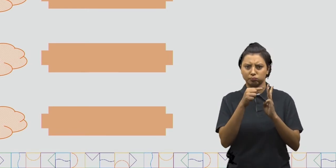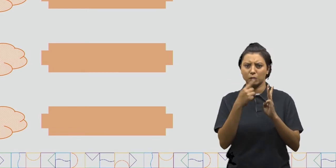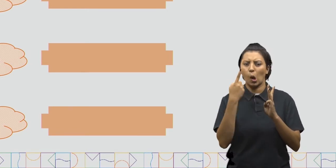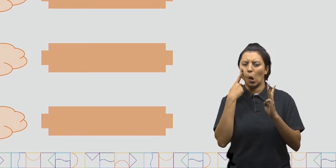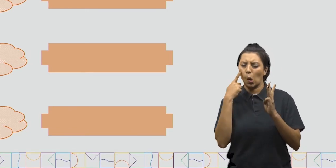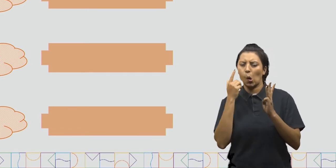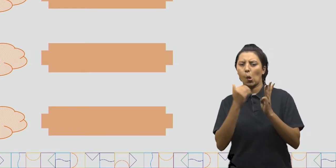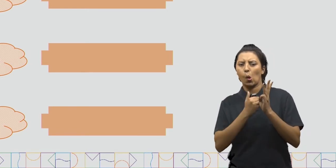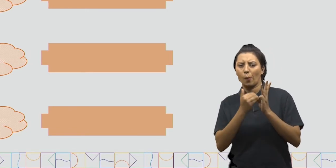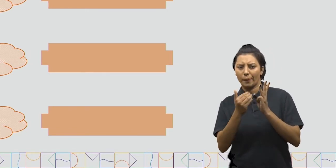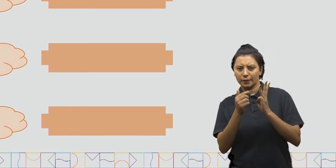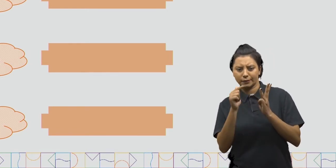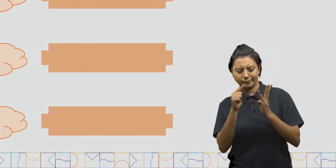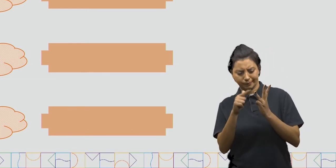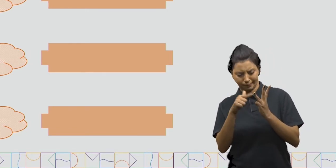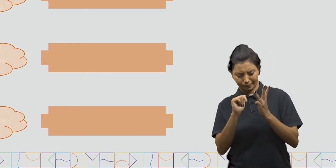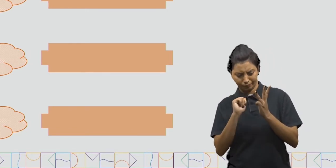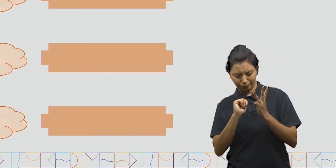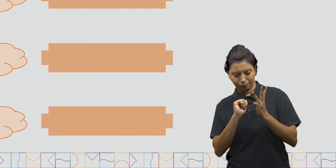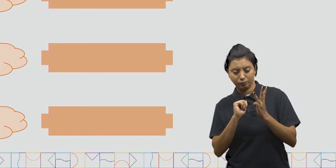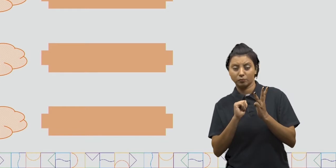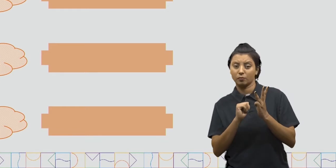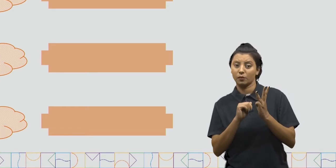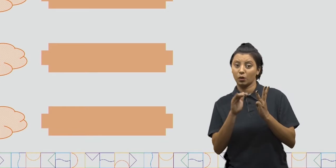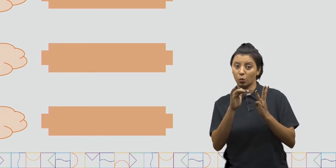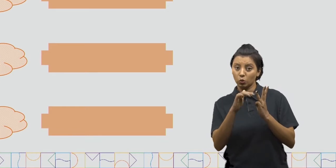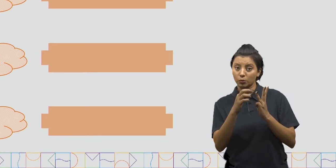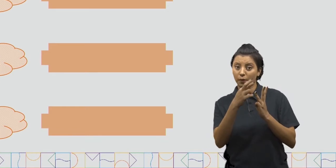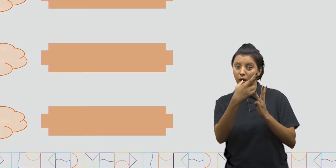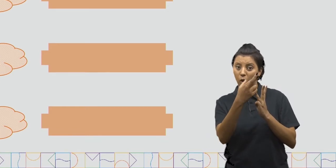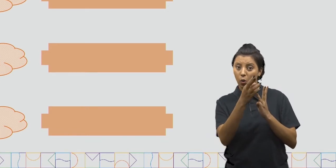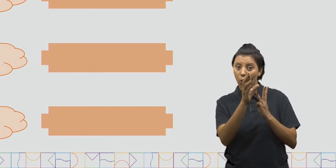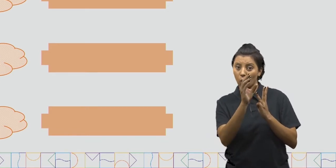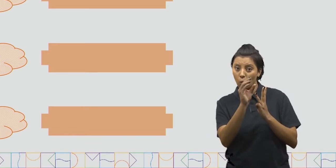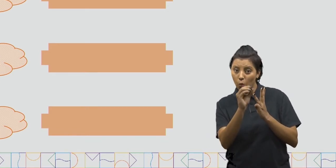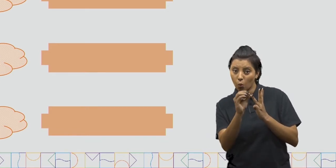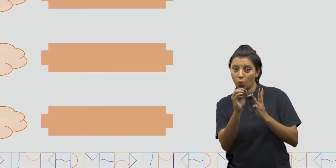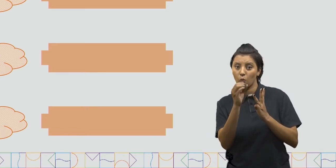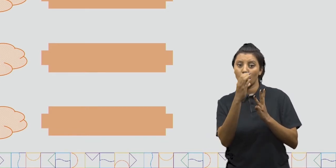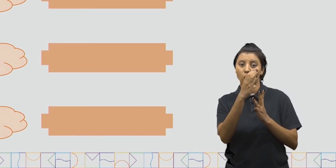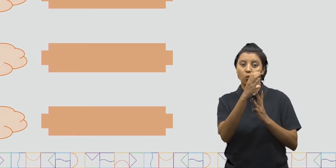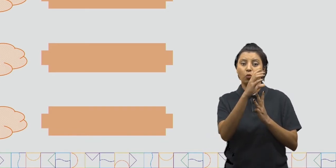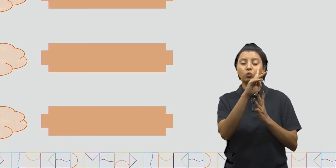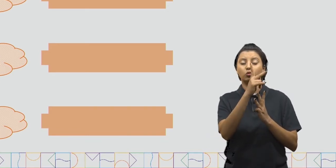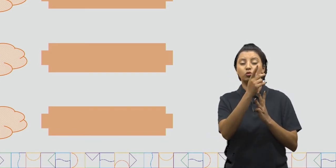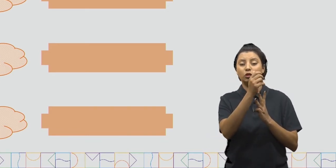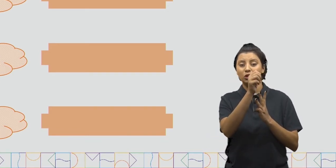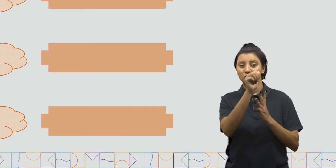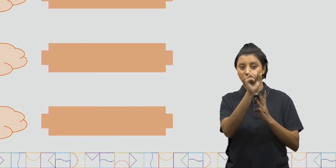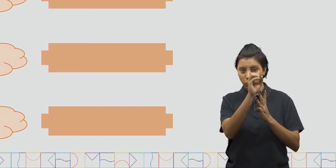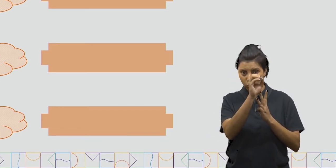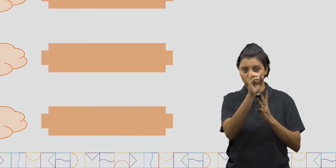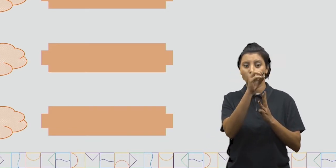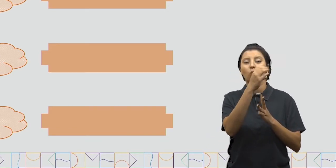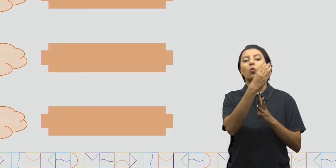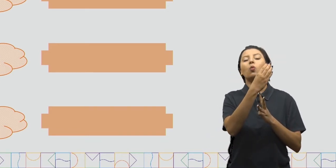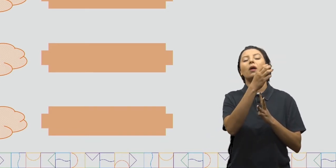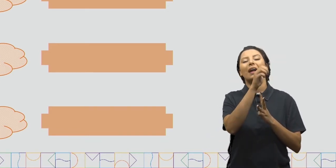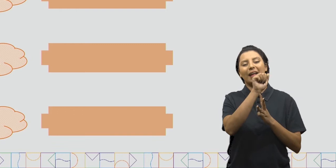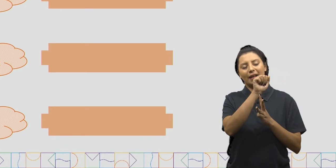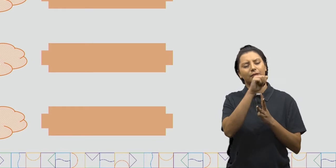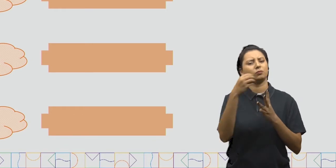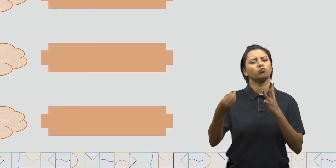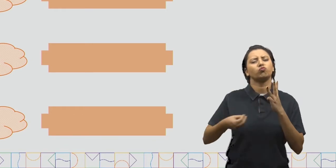nós contarmos da direita para a esquerda a partir da última sílaba, nós veremos que ró vai ser a